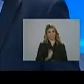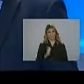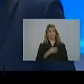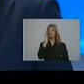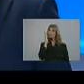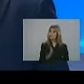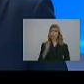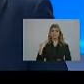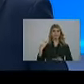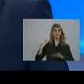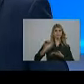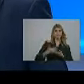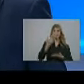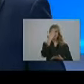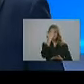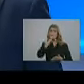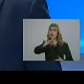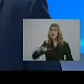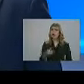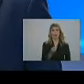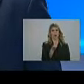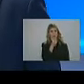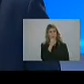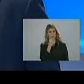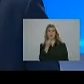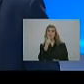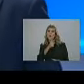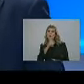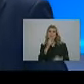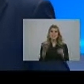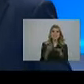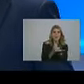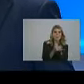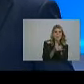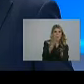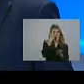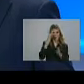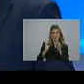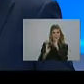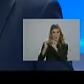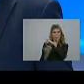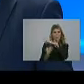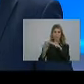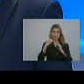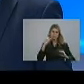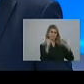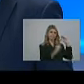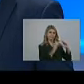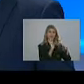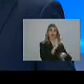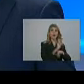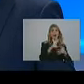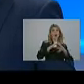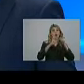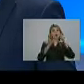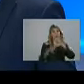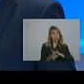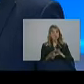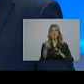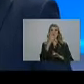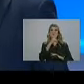fizemos isso porque soubemos aproveitar a oportunidade, trazendo a iniciativa privada para esse investimento, fazendo Olimpíadas sem